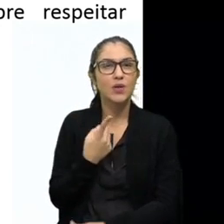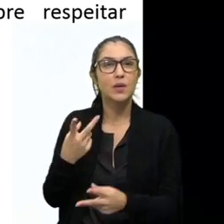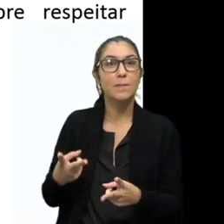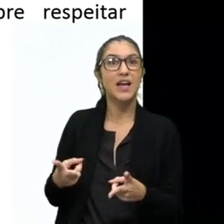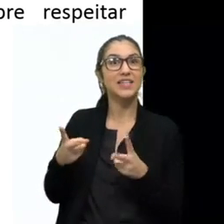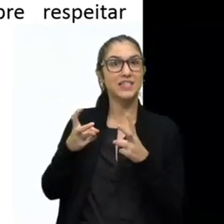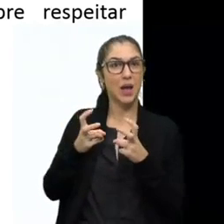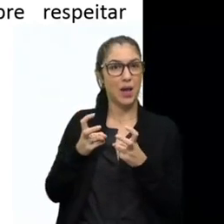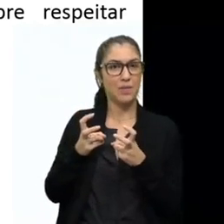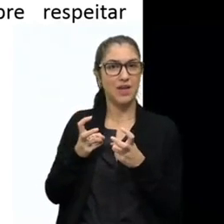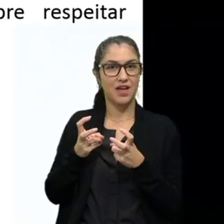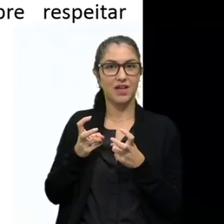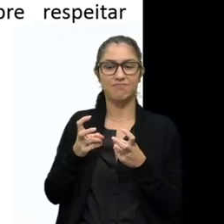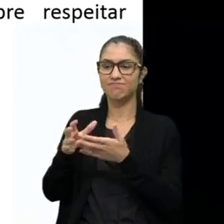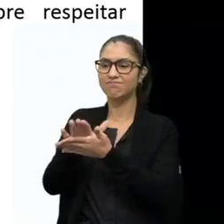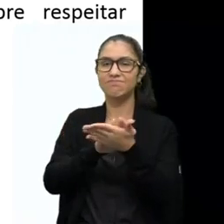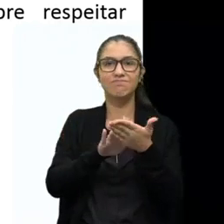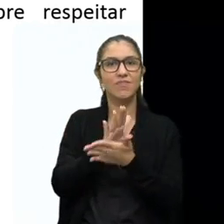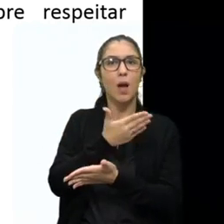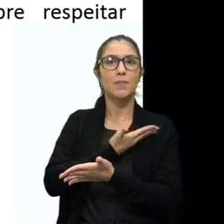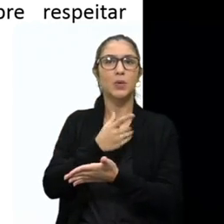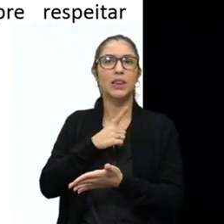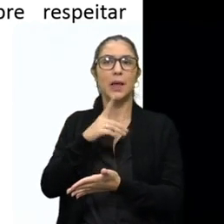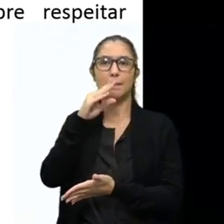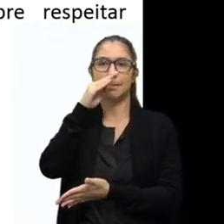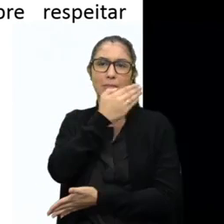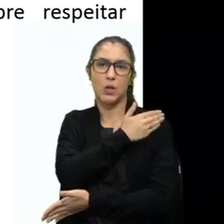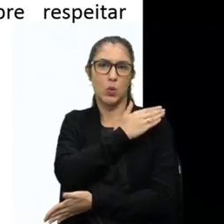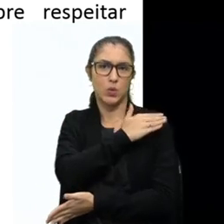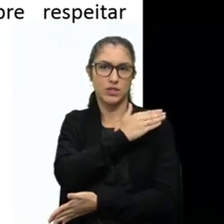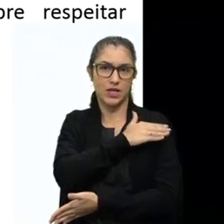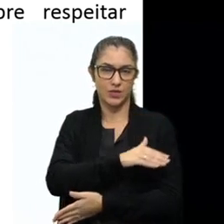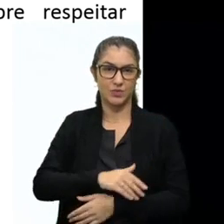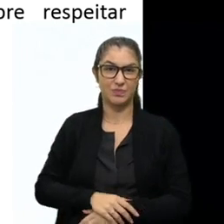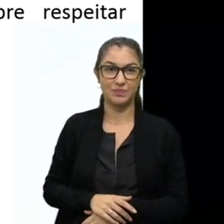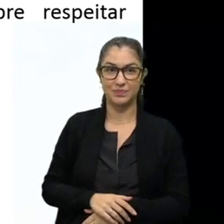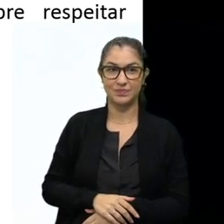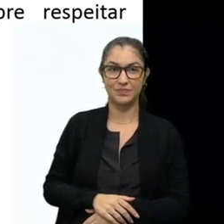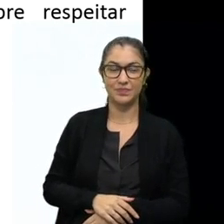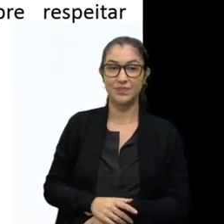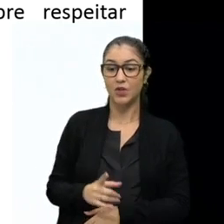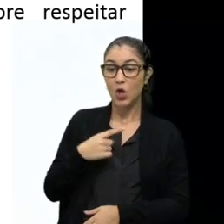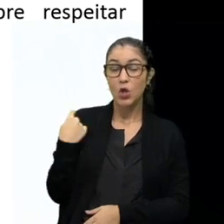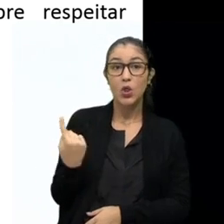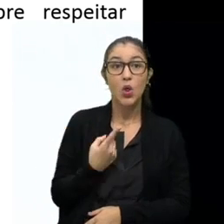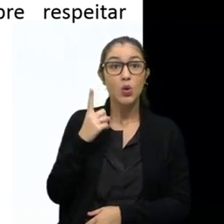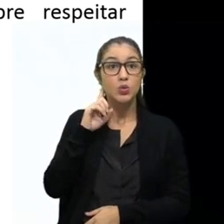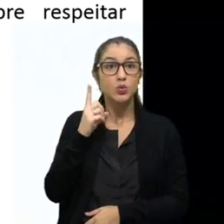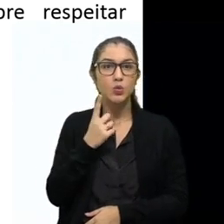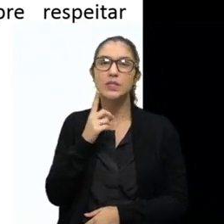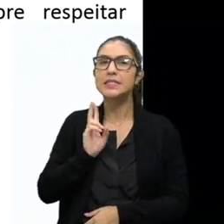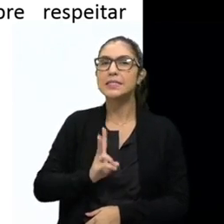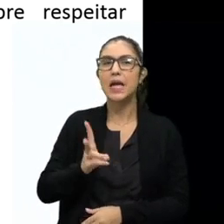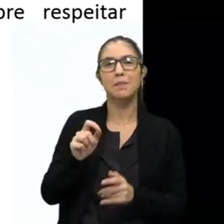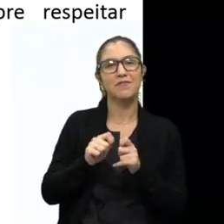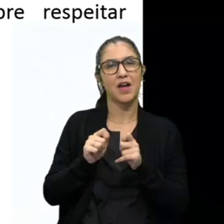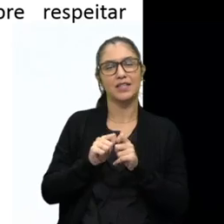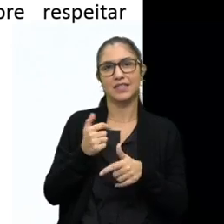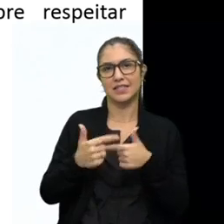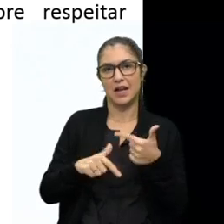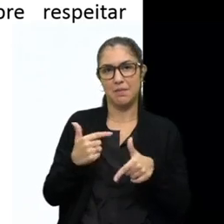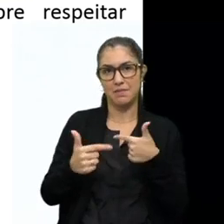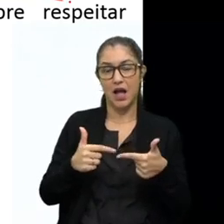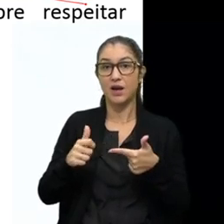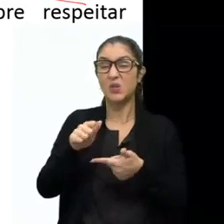Nós perceber que nenhum colega tem preconceito. Ponto. Nós surdos sempre fazer